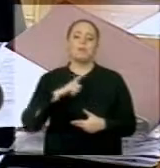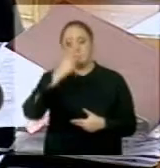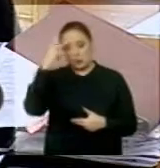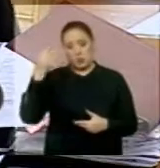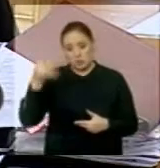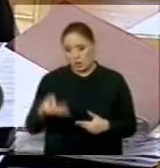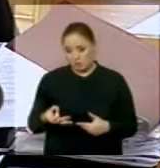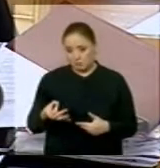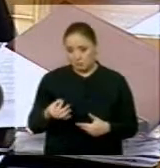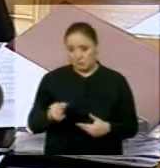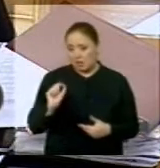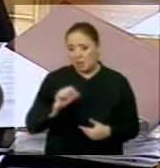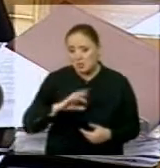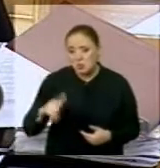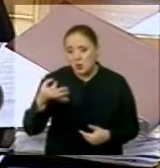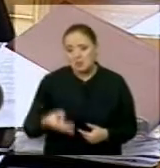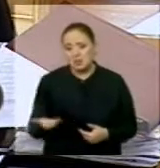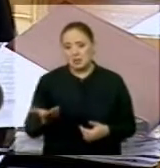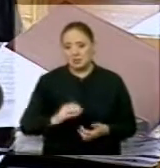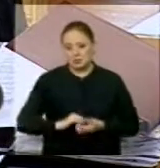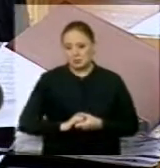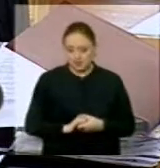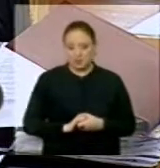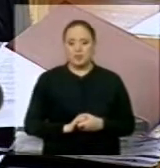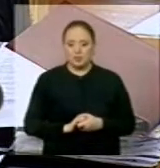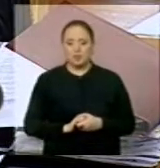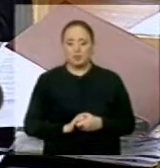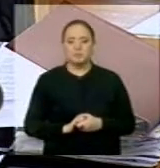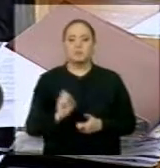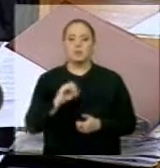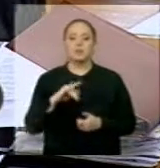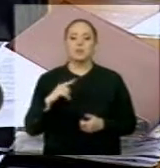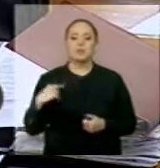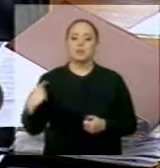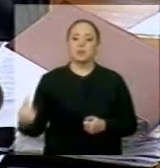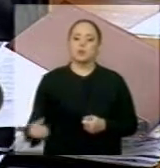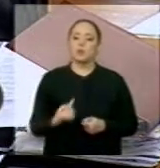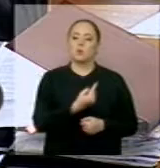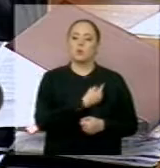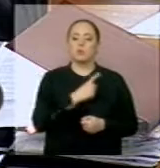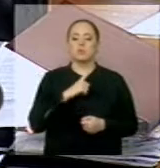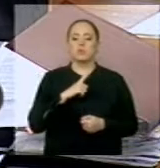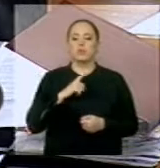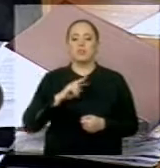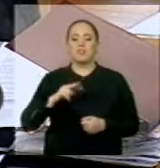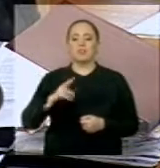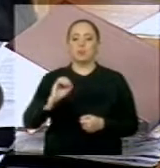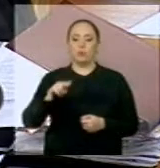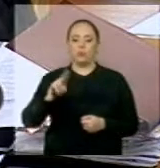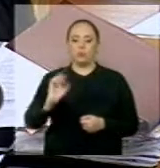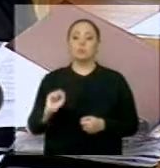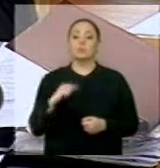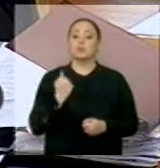e quem não são os corretos. Se nós dessemos essa inversão do ônus, essa possibilidade,